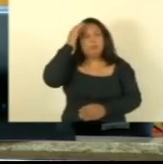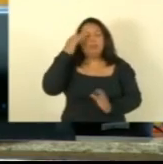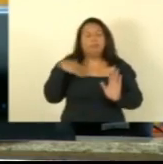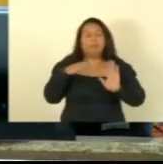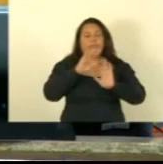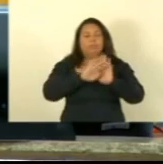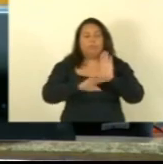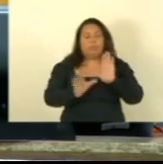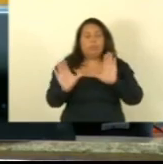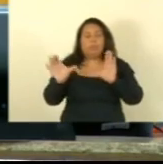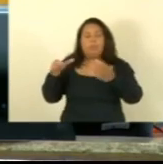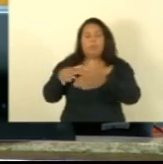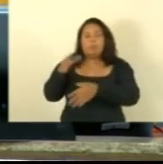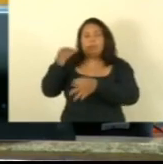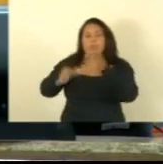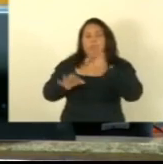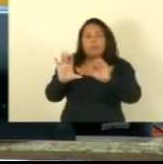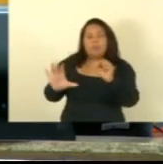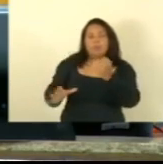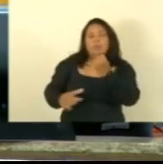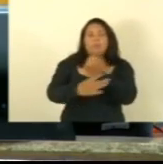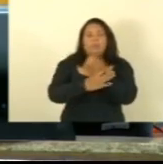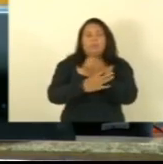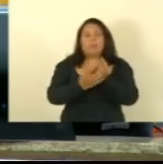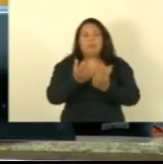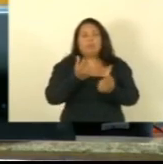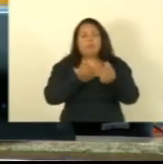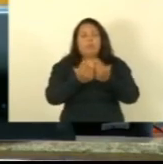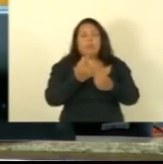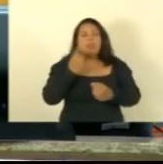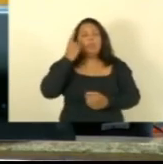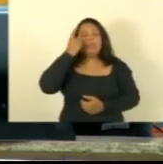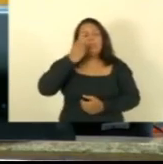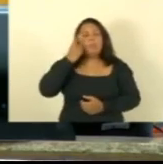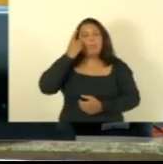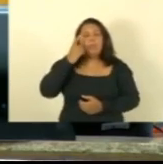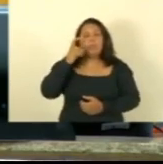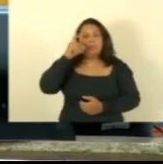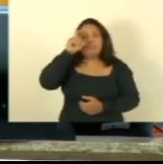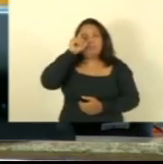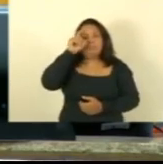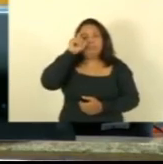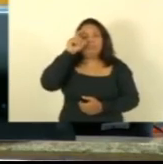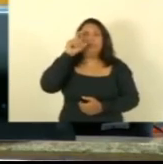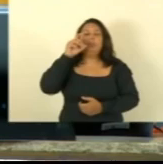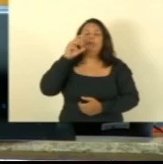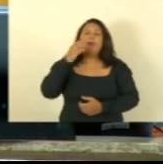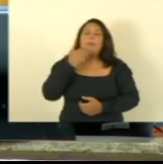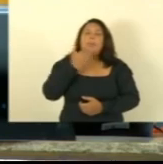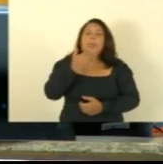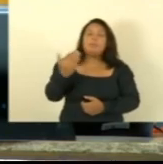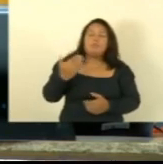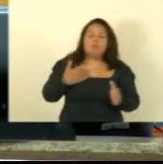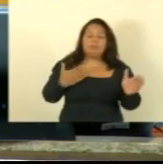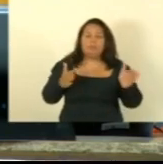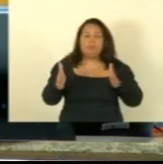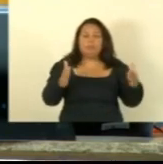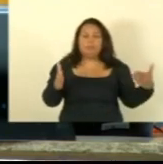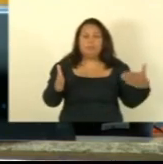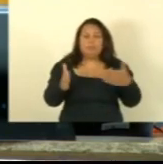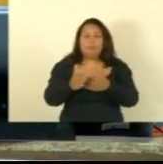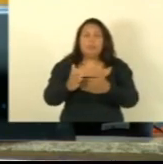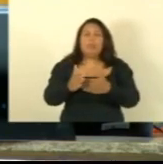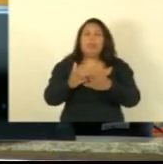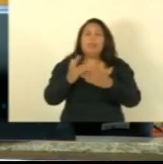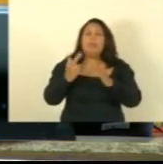de Justiça, Segurança, Finanças, o deputado Mazinho dos Anjos se prevaleceu do prazo regimental.